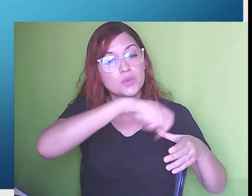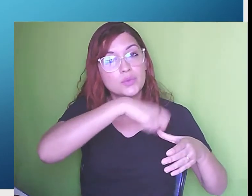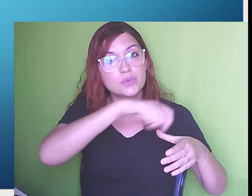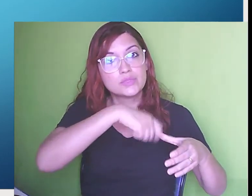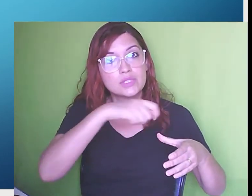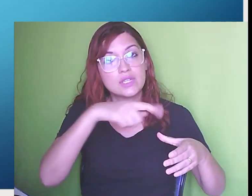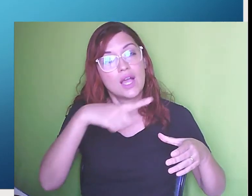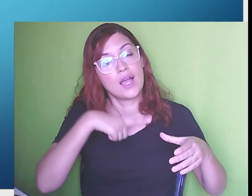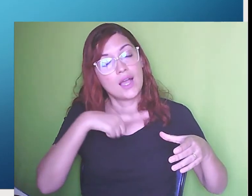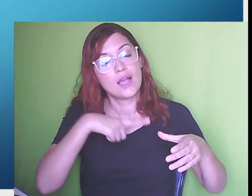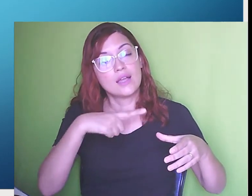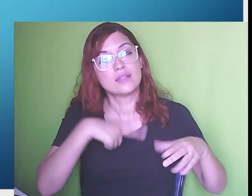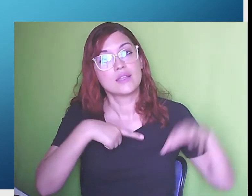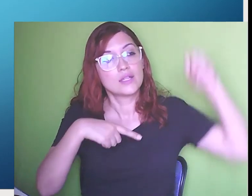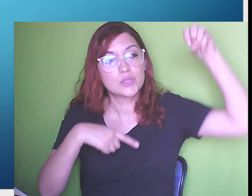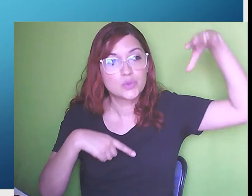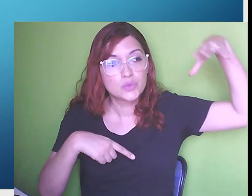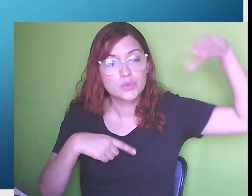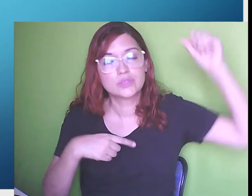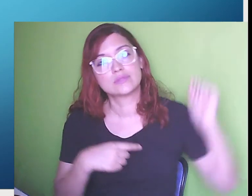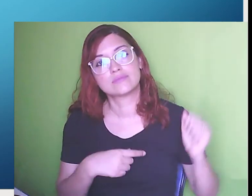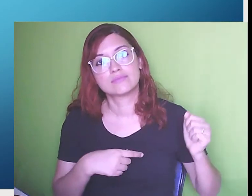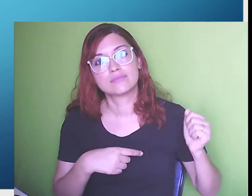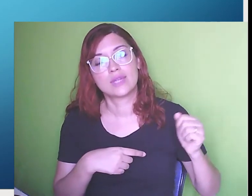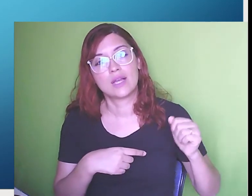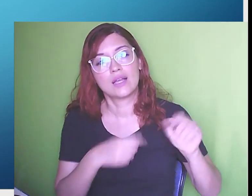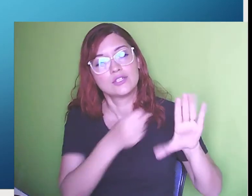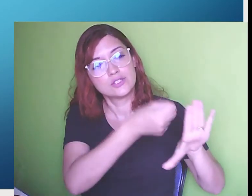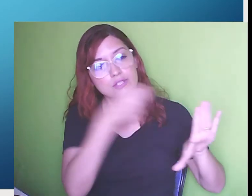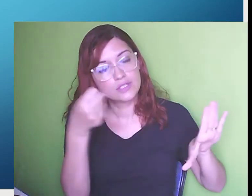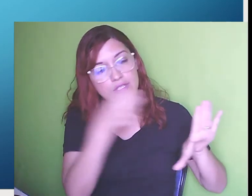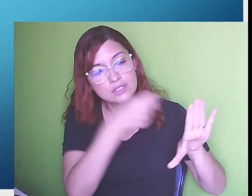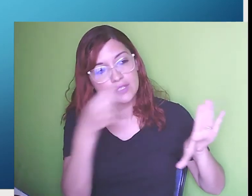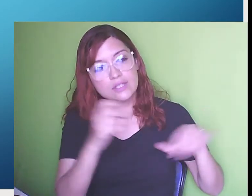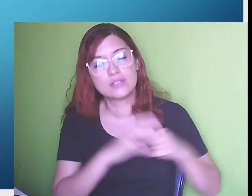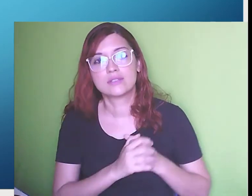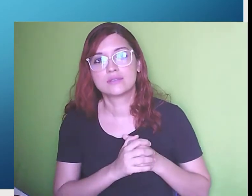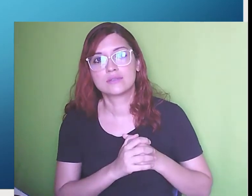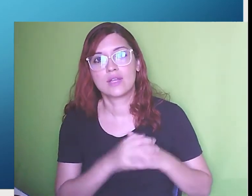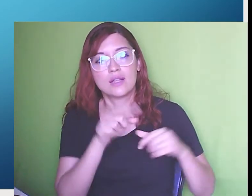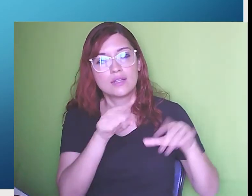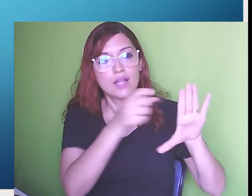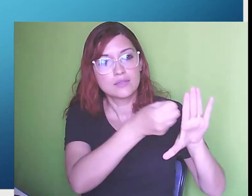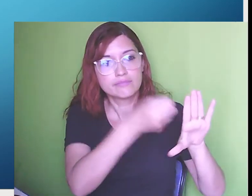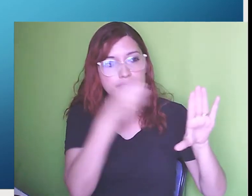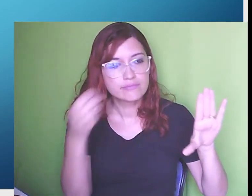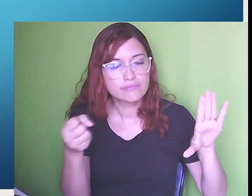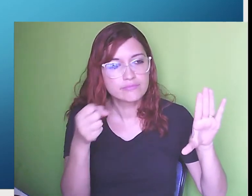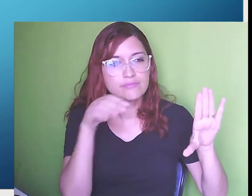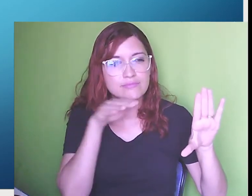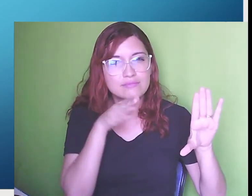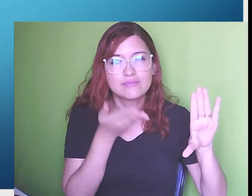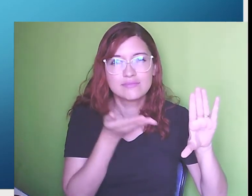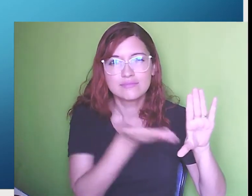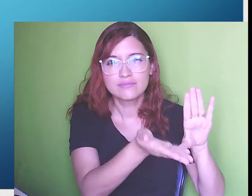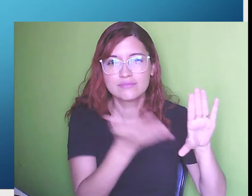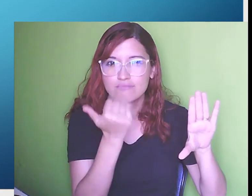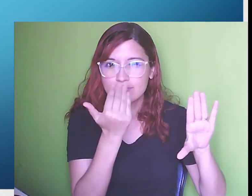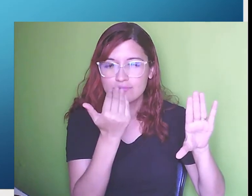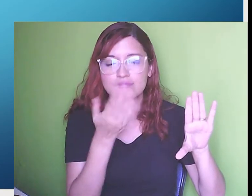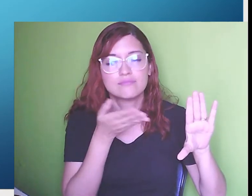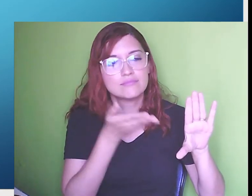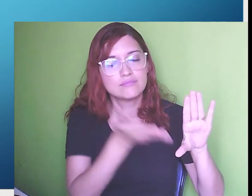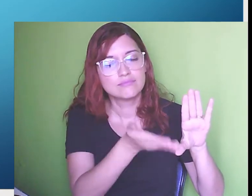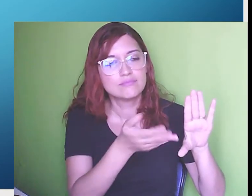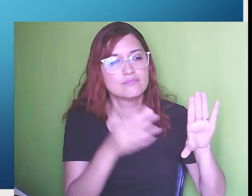Às vezes, está na cozinha, e aí acende uma lâmpada, tem a geladeira funcionando, ou vai usar o micro